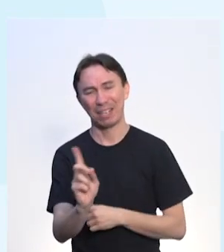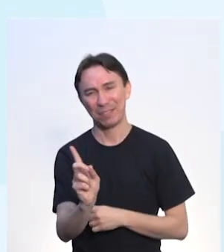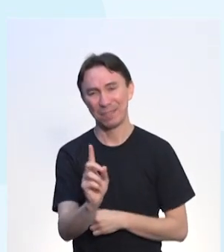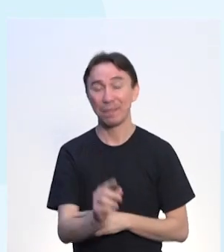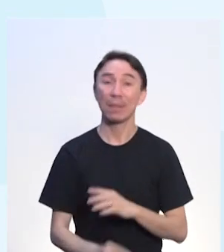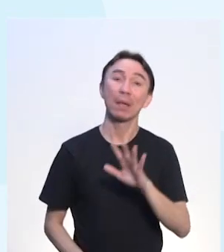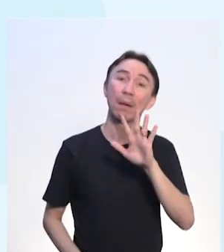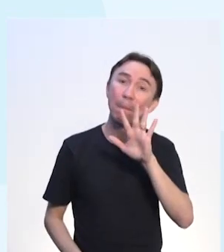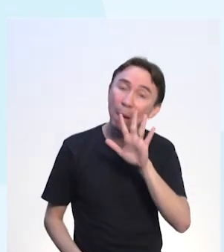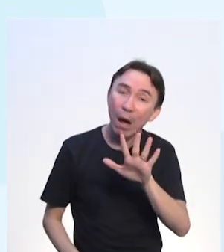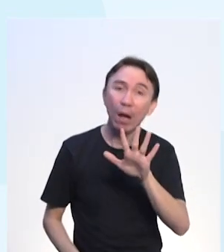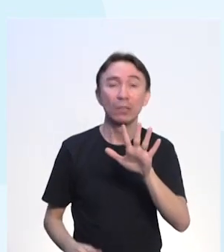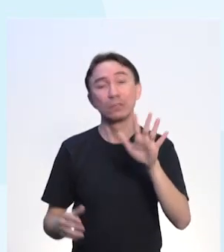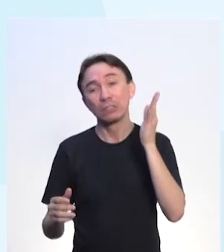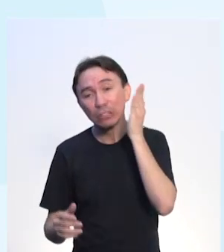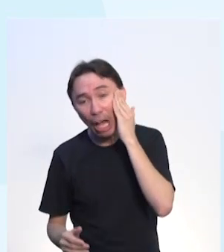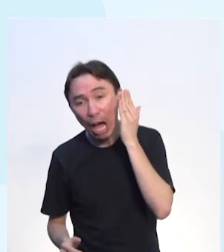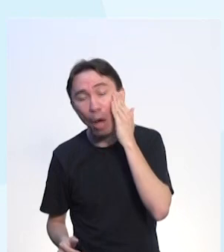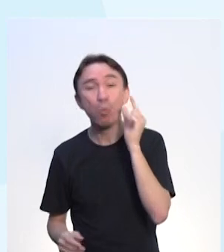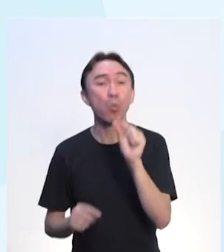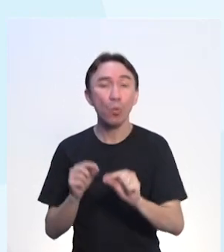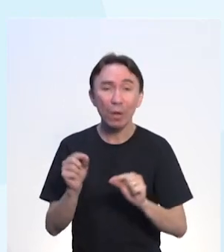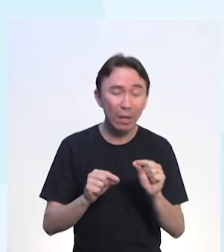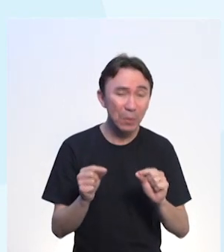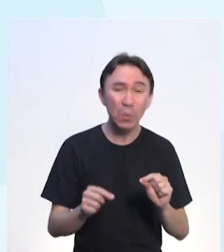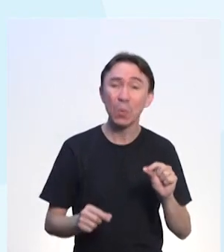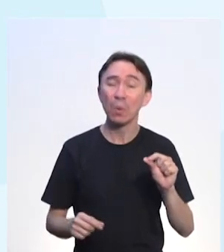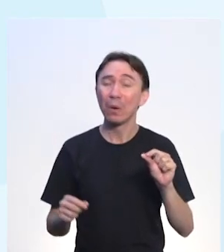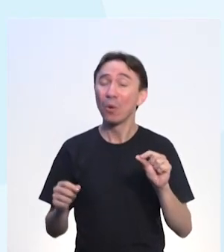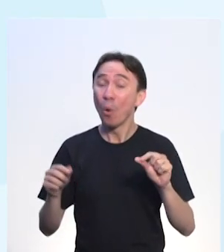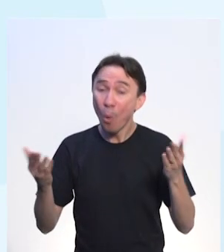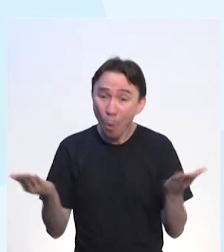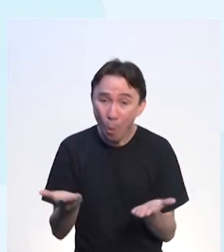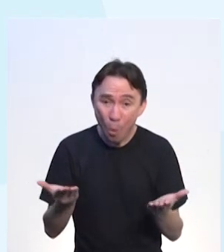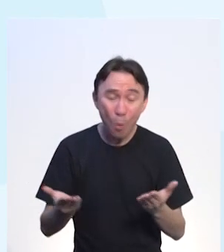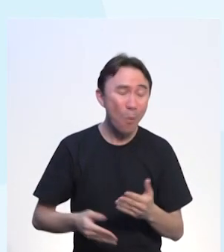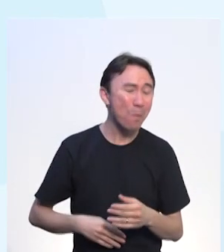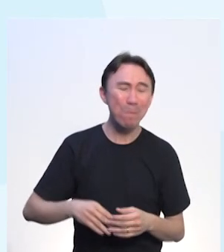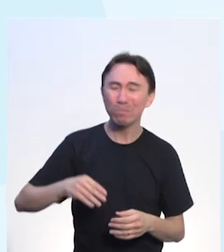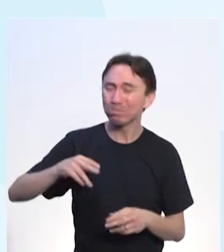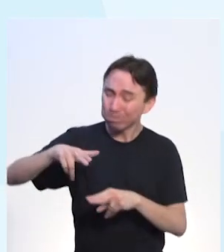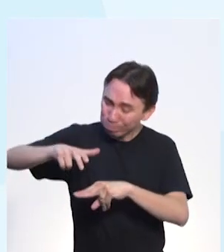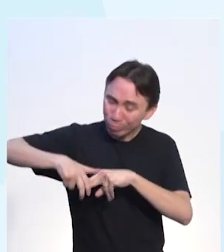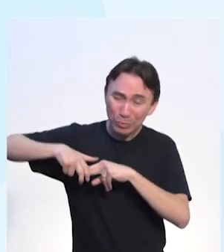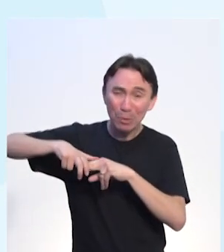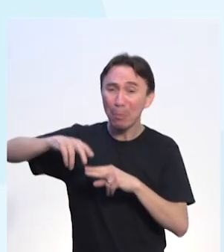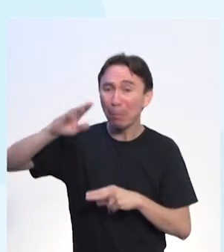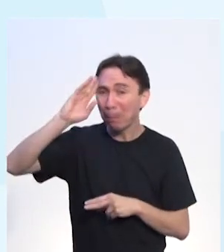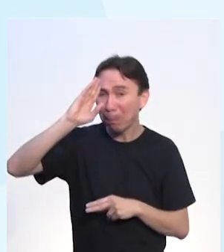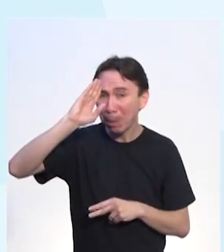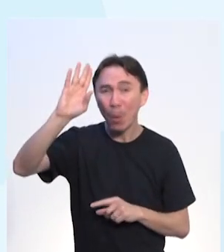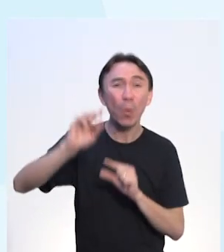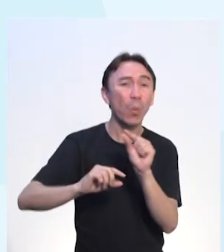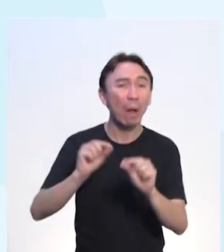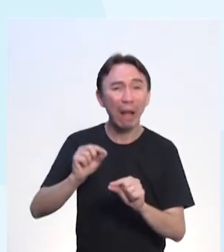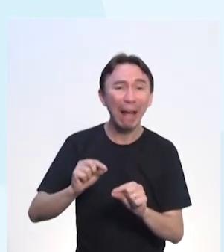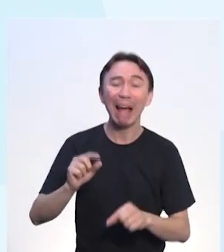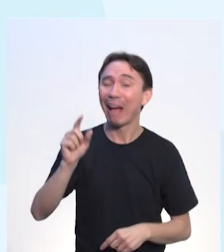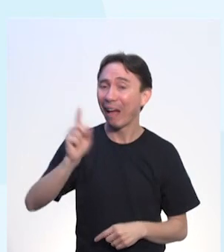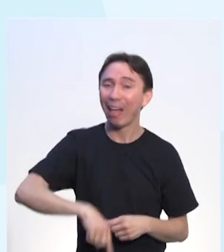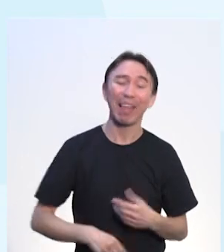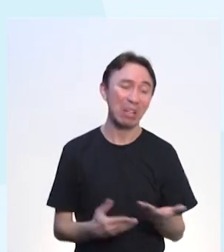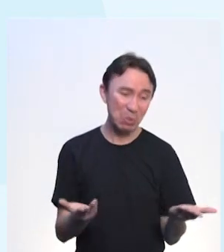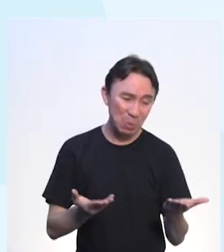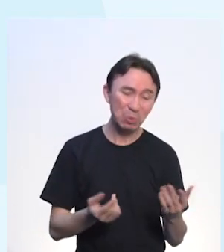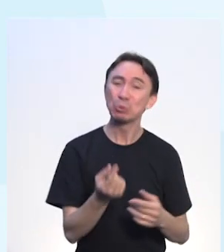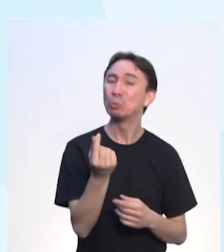mas a gente sabe que hoje uma das principais causas do desemprego é o desemprego conjuntural, vindo de uma crise, que no caso é